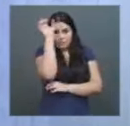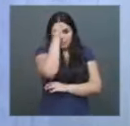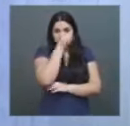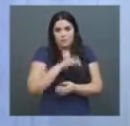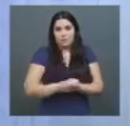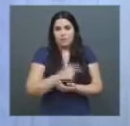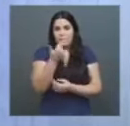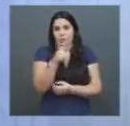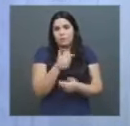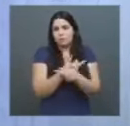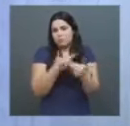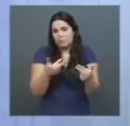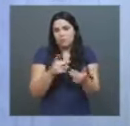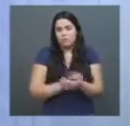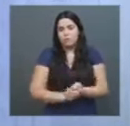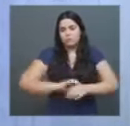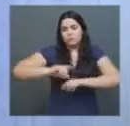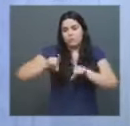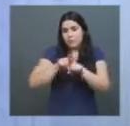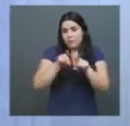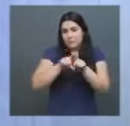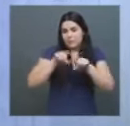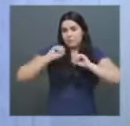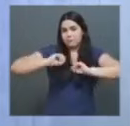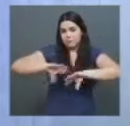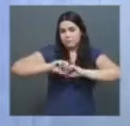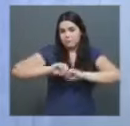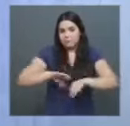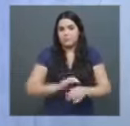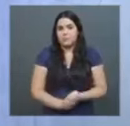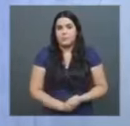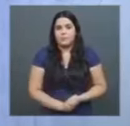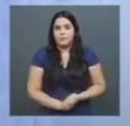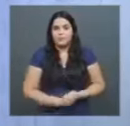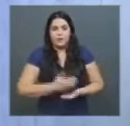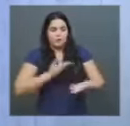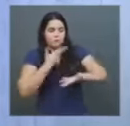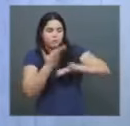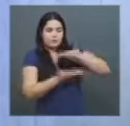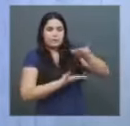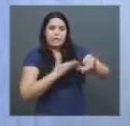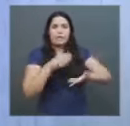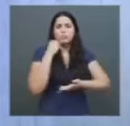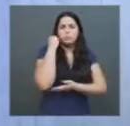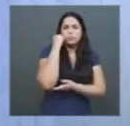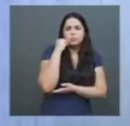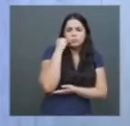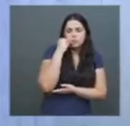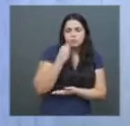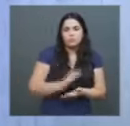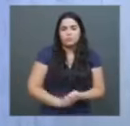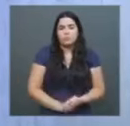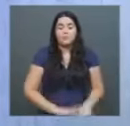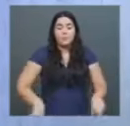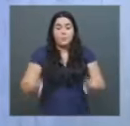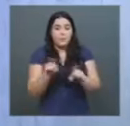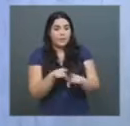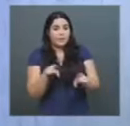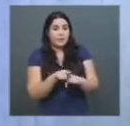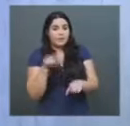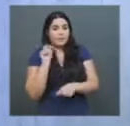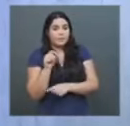unidades e também ensinar para as outras unidades. A gente fazer uma troca de experiências e levar isso também para a